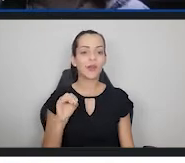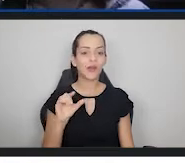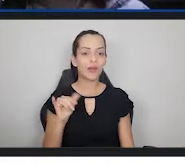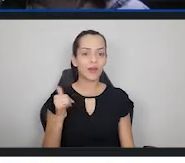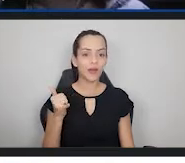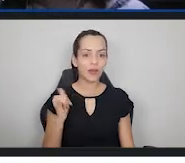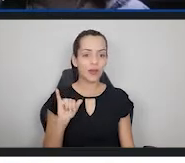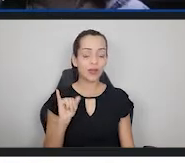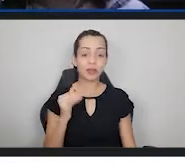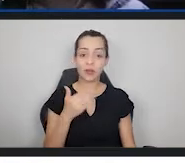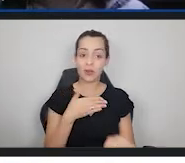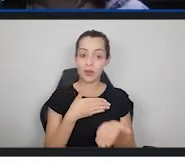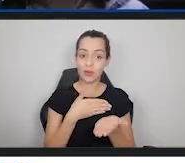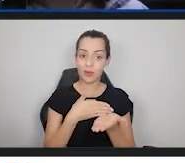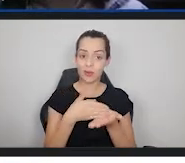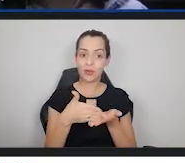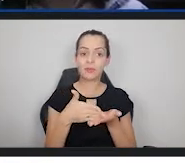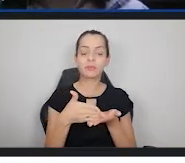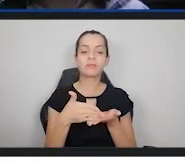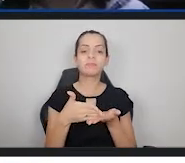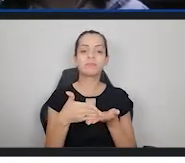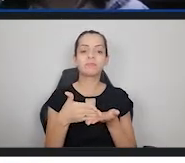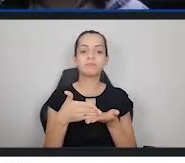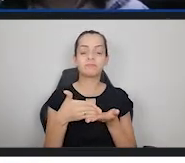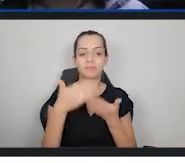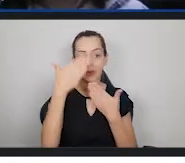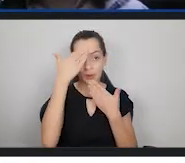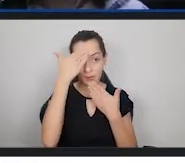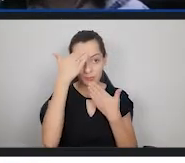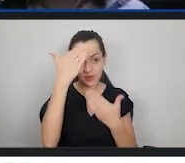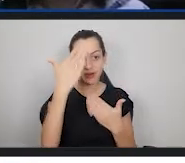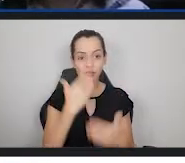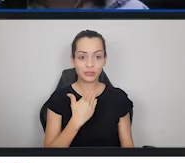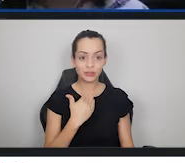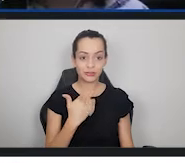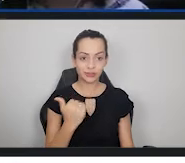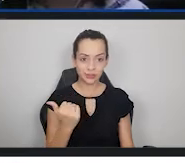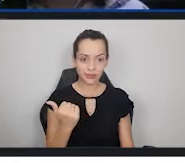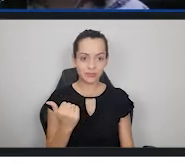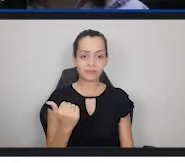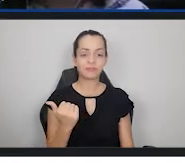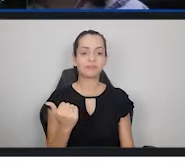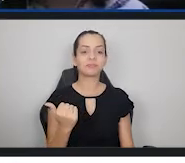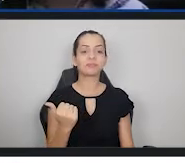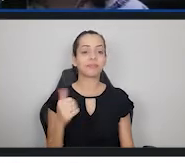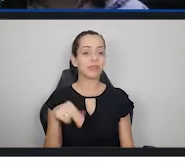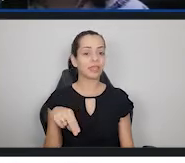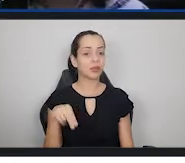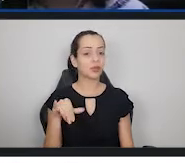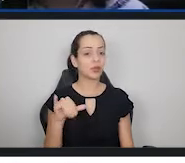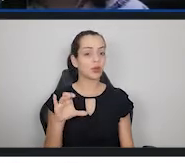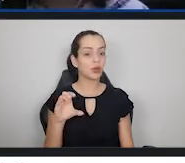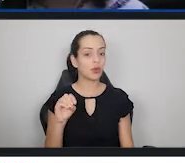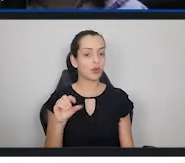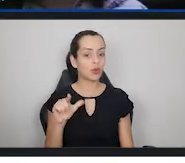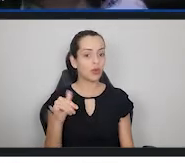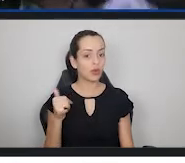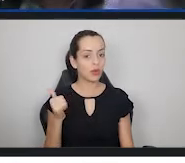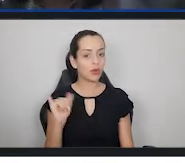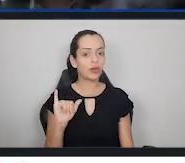Inicialmente, eu quero agradecer, pelo convite, na pessoa da Nicole